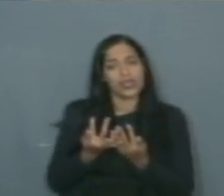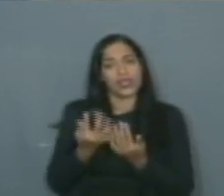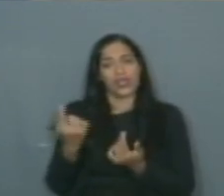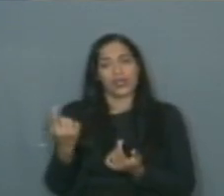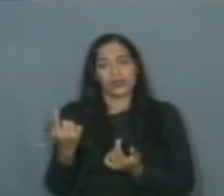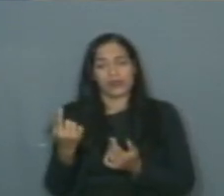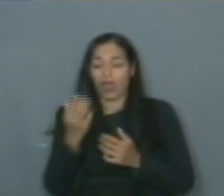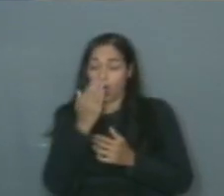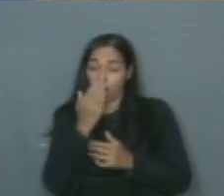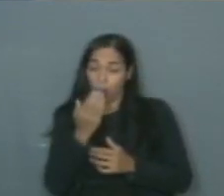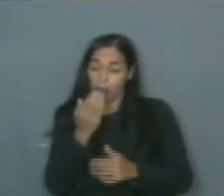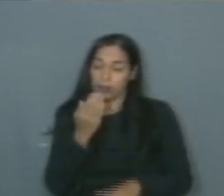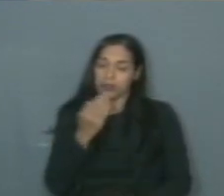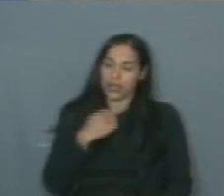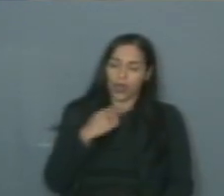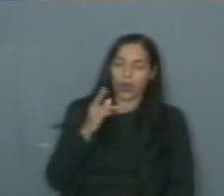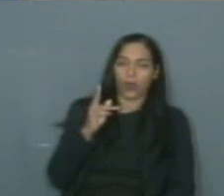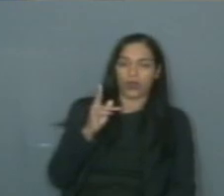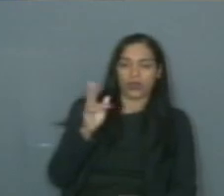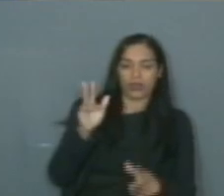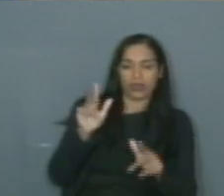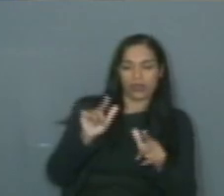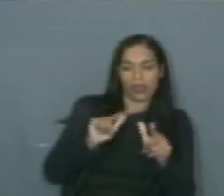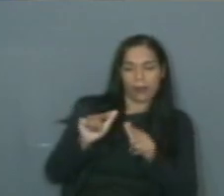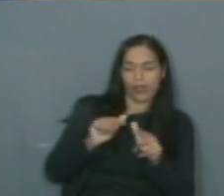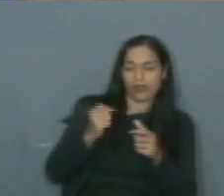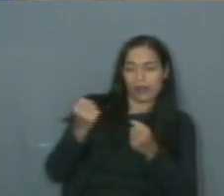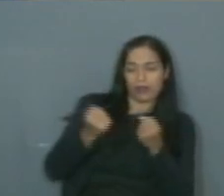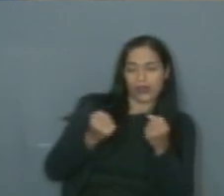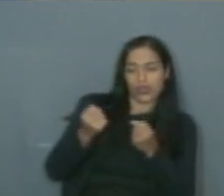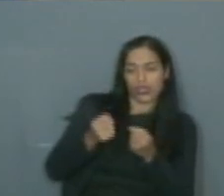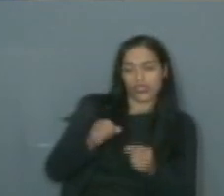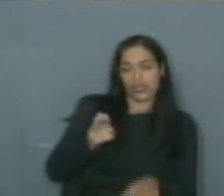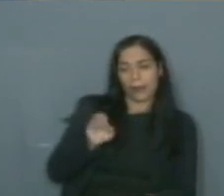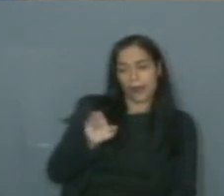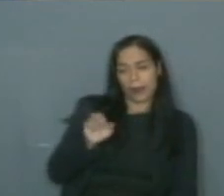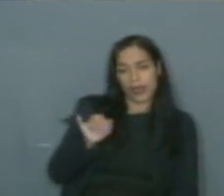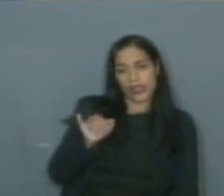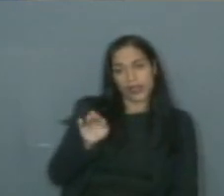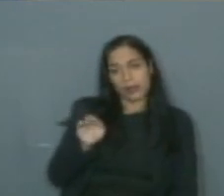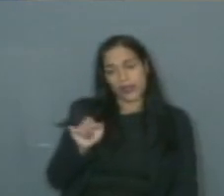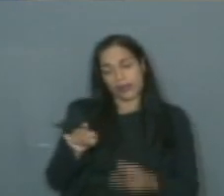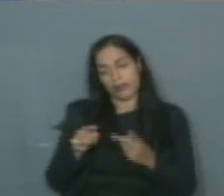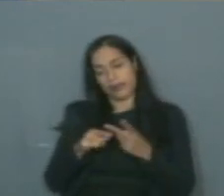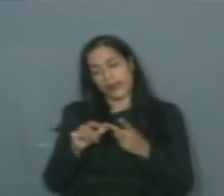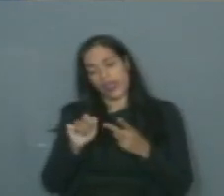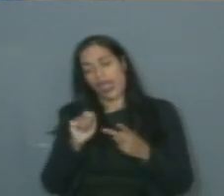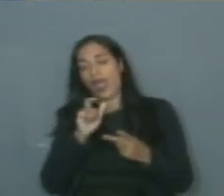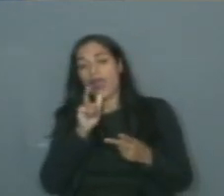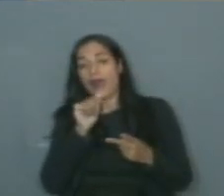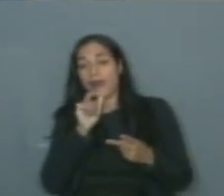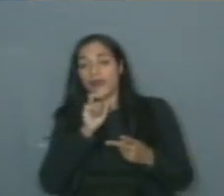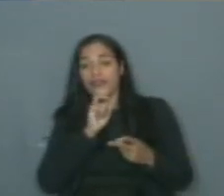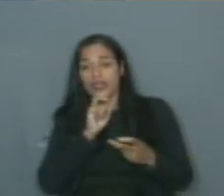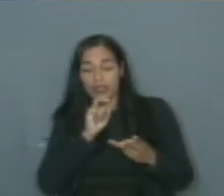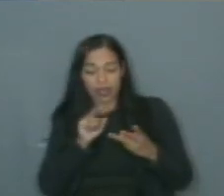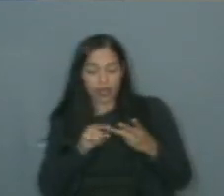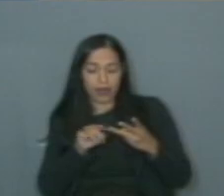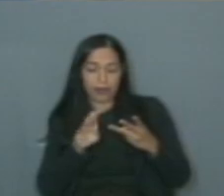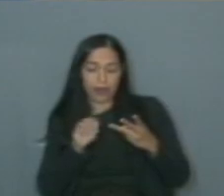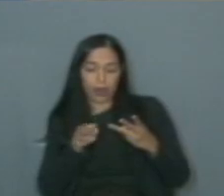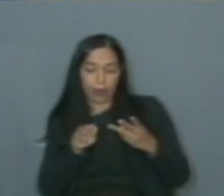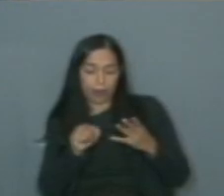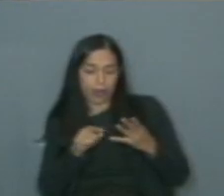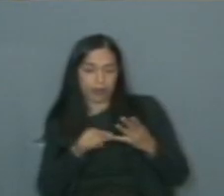José Bonifácio, passando ali Beberibe, Água Fria, Bomba, Casa